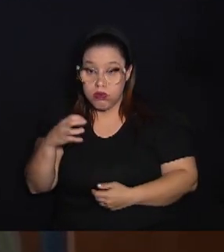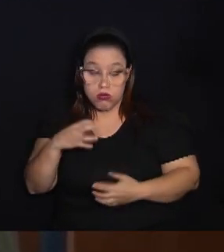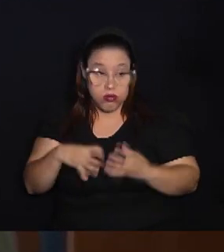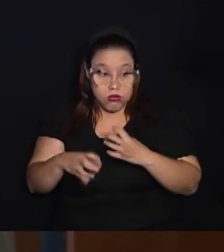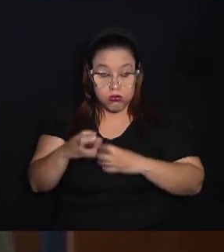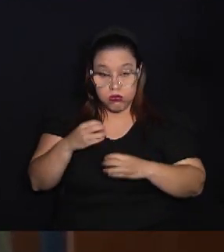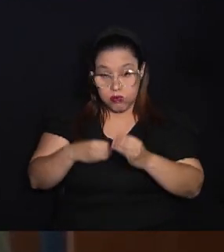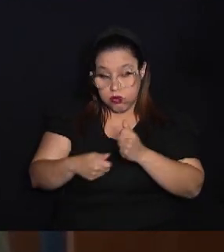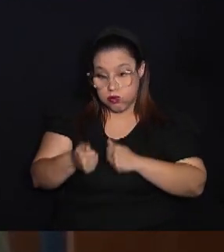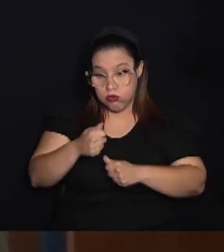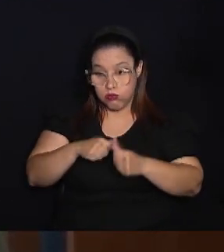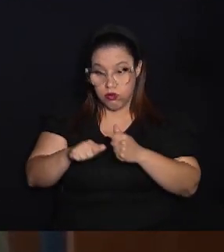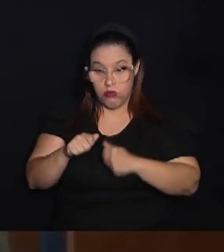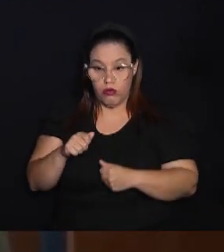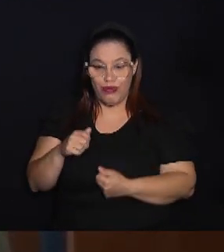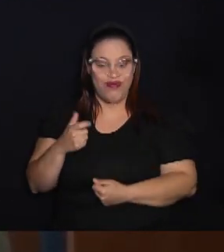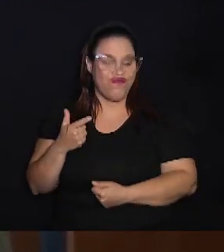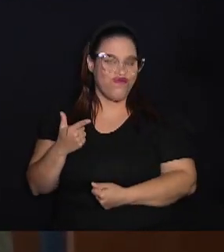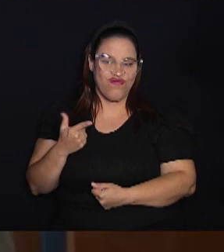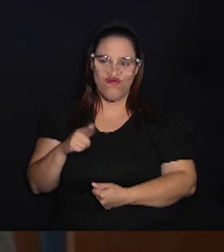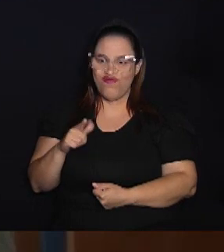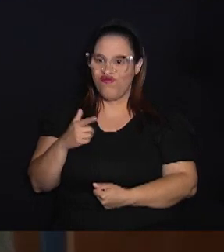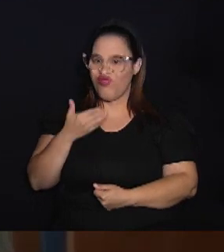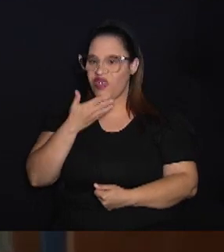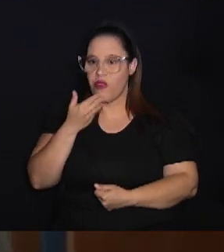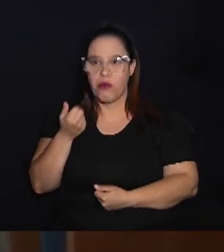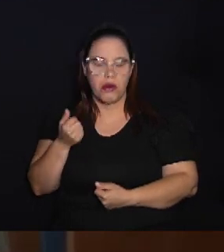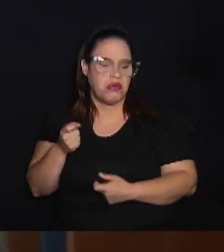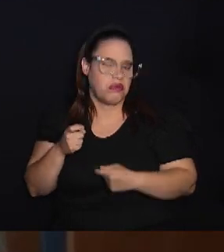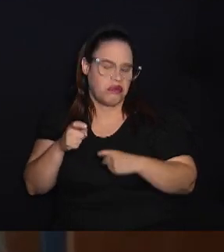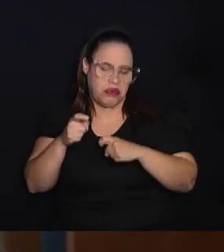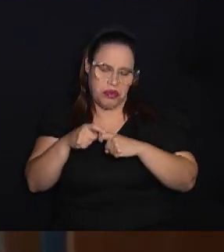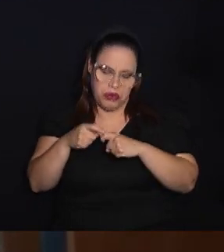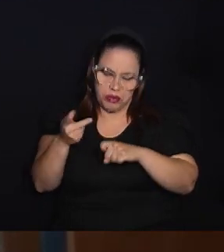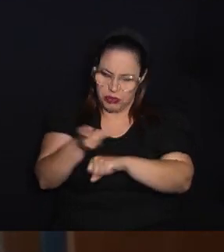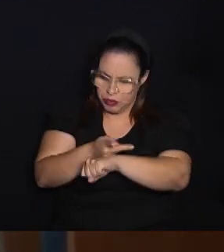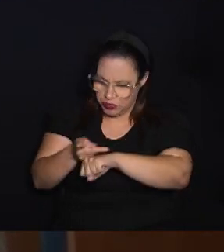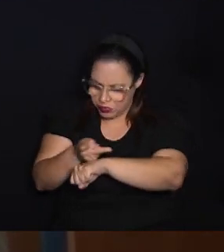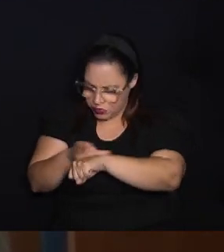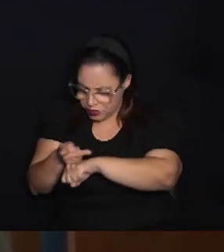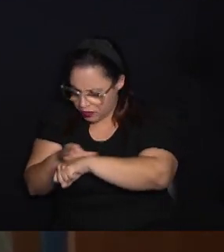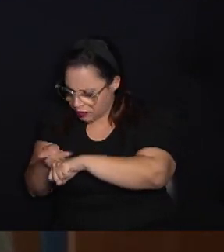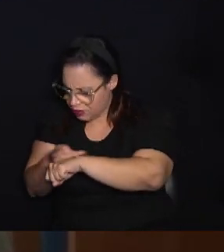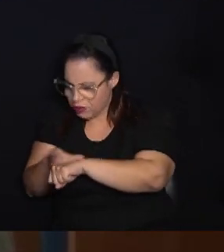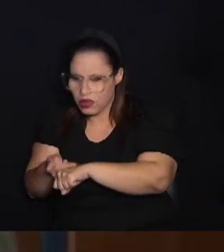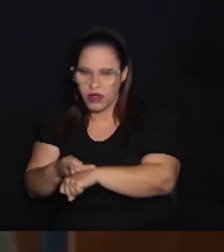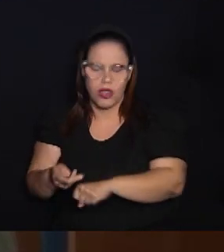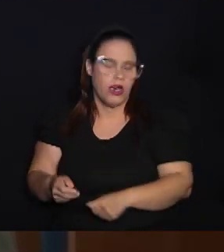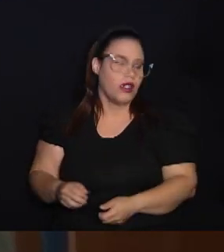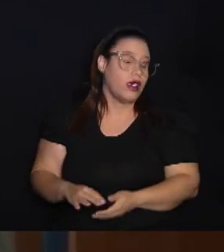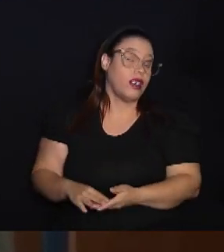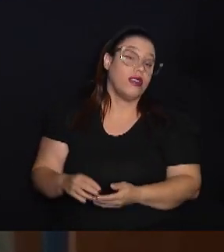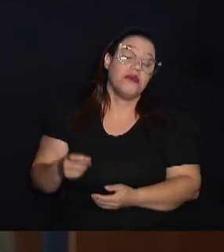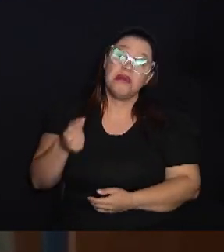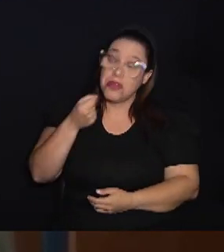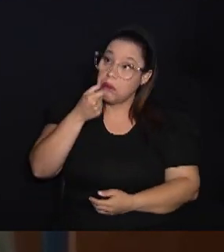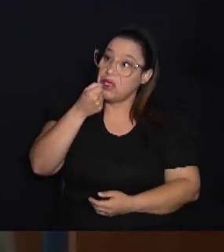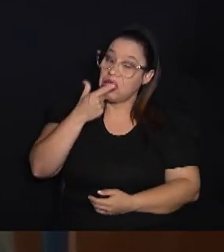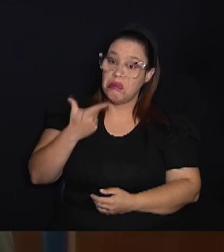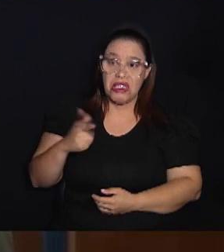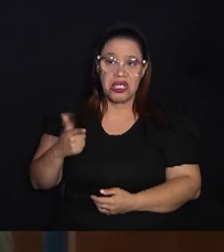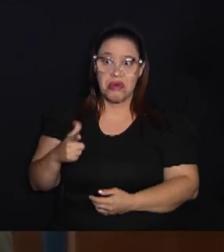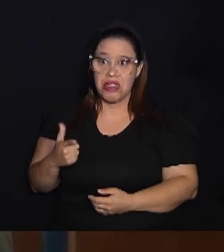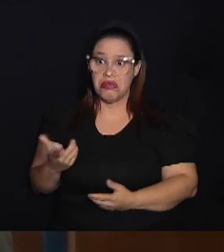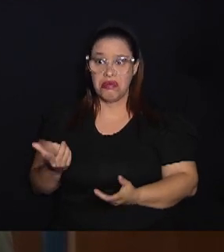situações. Não melhorou, procurei médicos, fui medicada, também não deu resultado. Aí fui